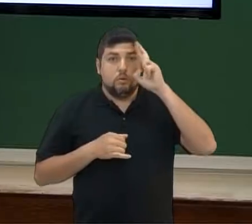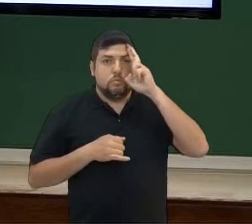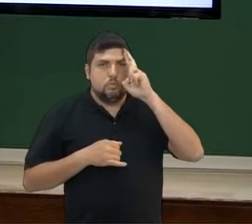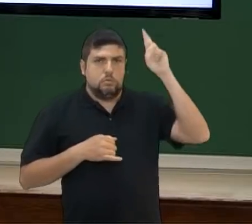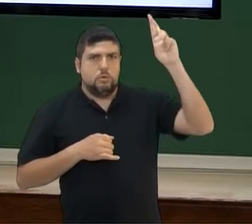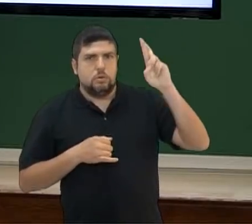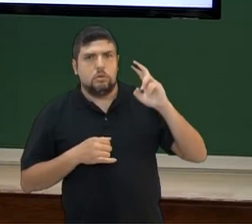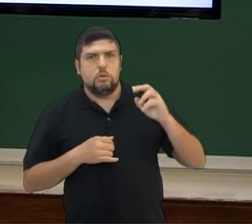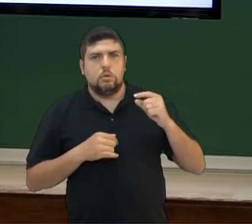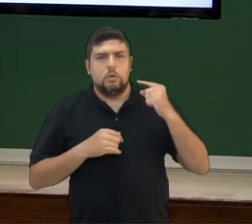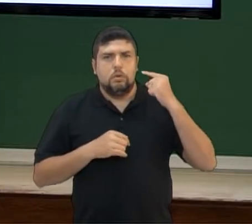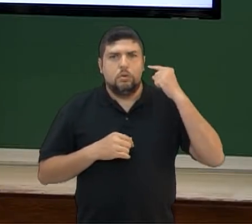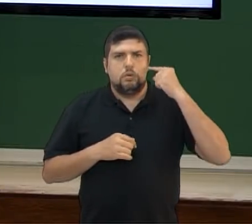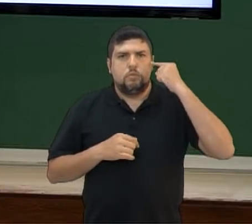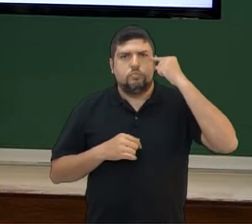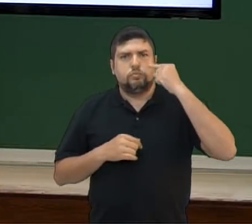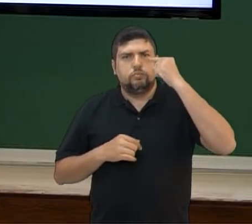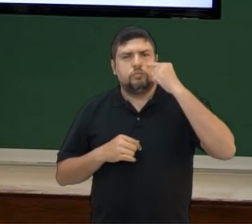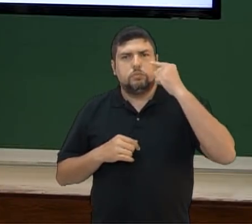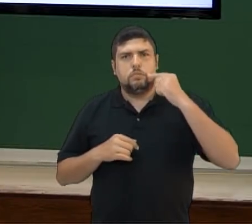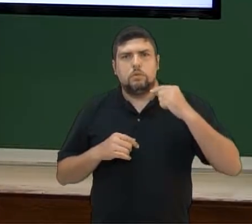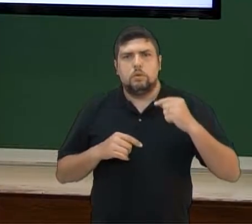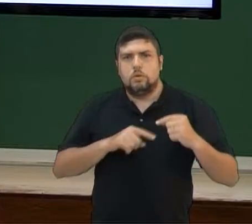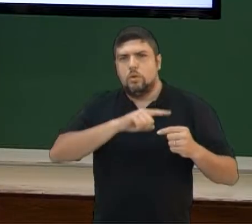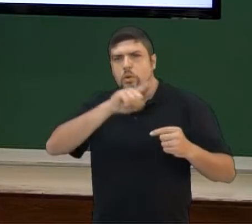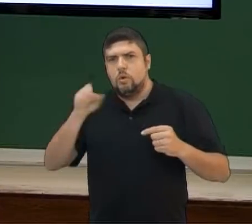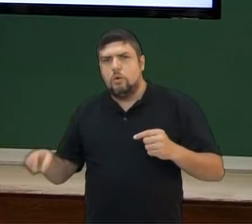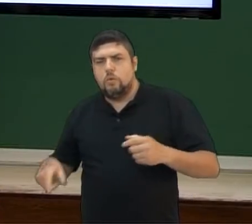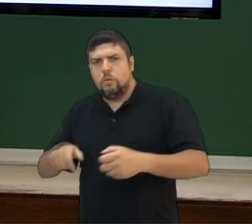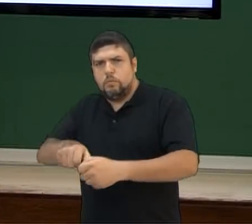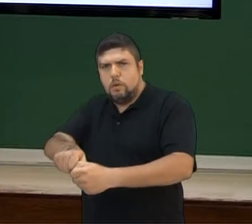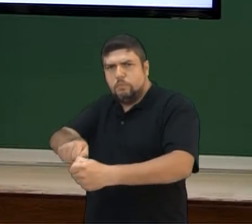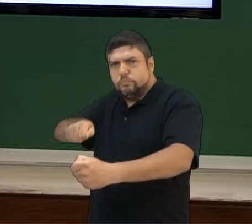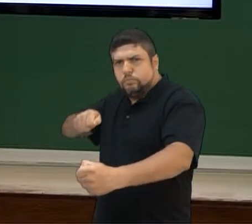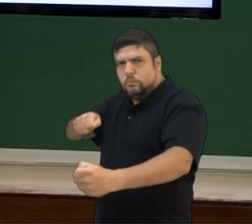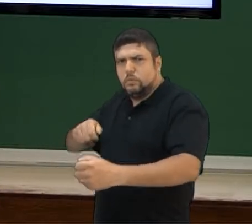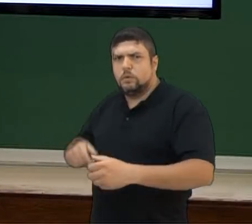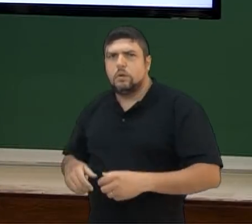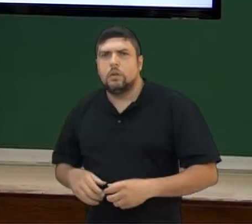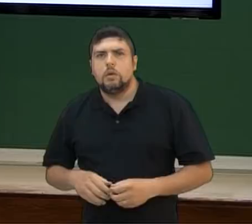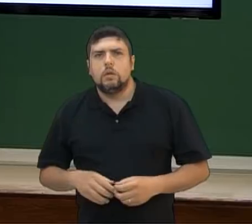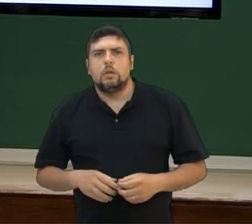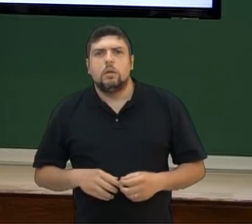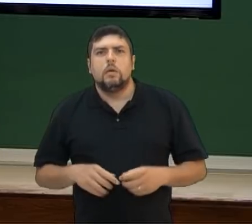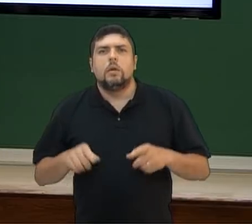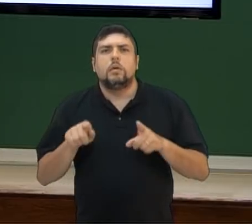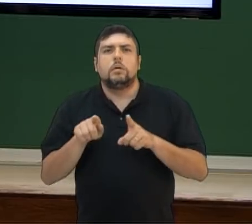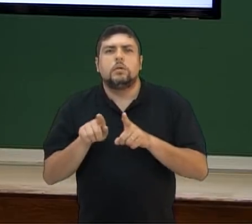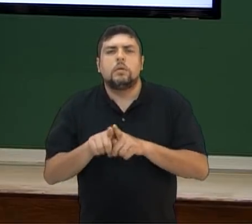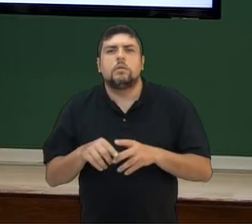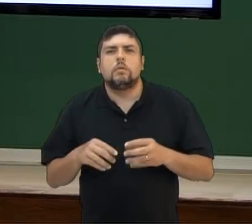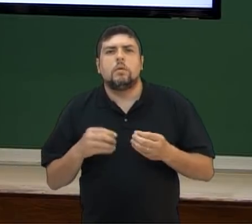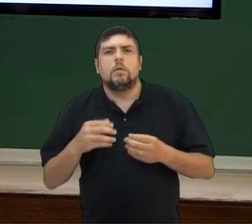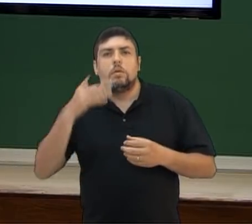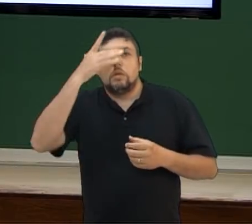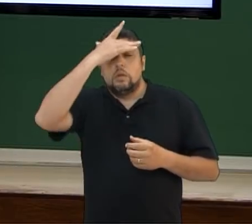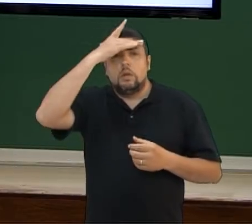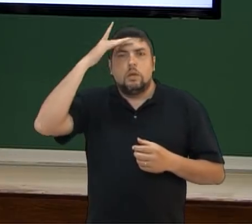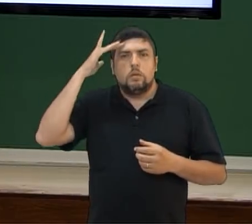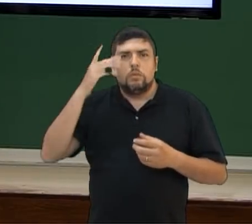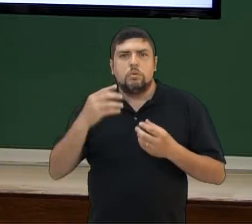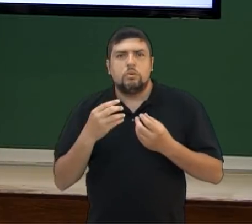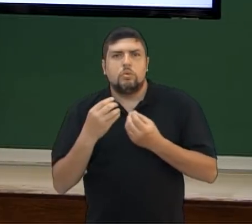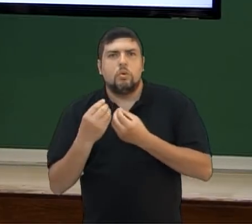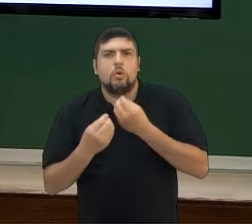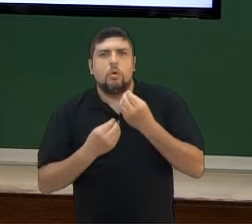um líder tribal e de um caçador, enfim, de uma pessoa que tem ela aponta a função,